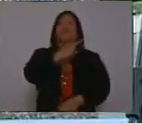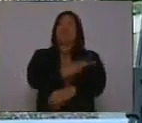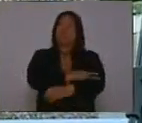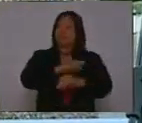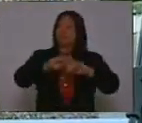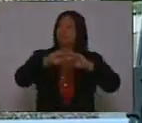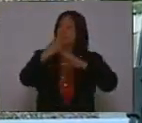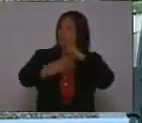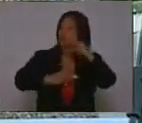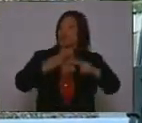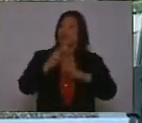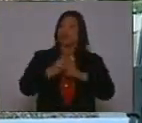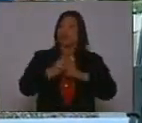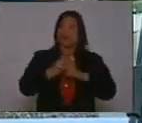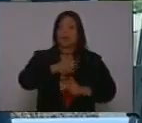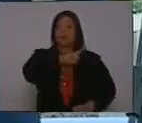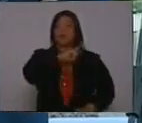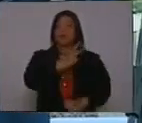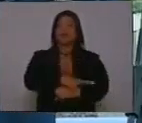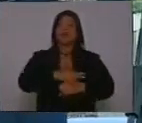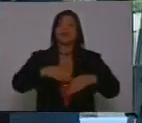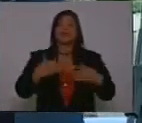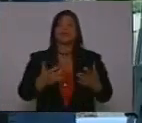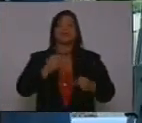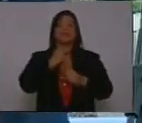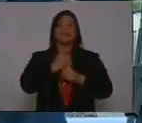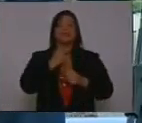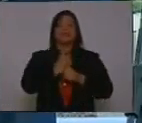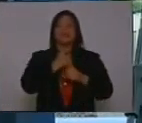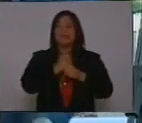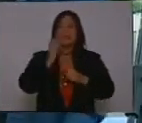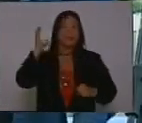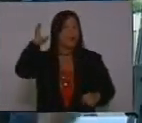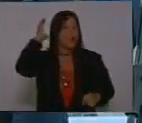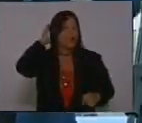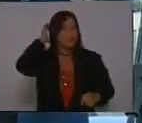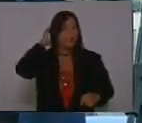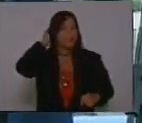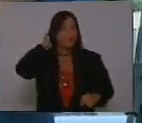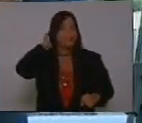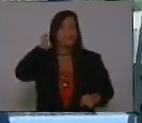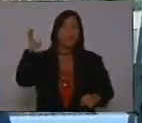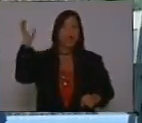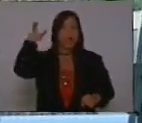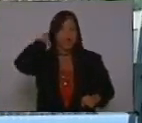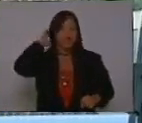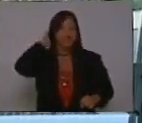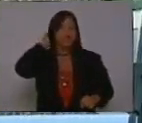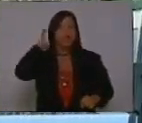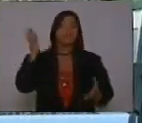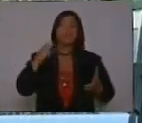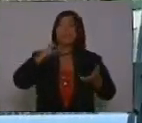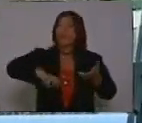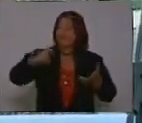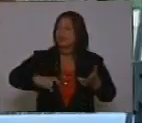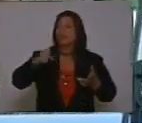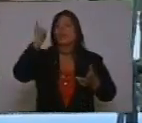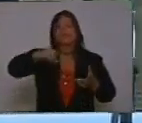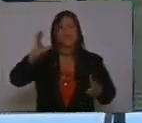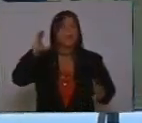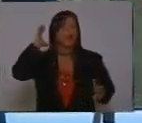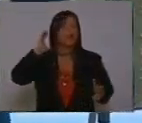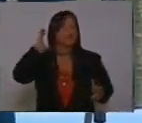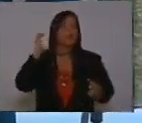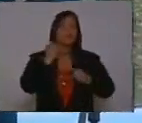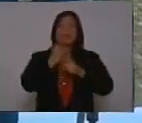universo. Pero a maior potência quando trabalhamos a consciência. A consciência, o jovem tem que estar consciente